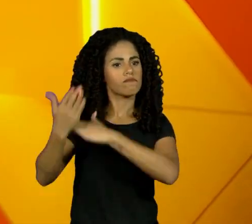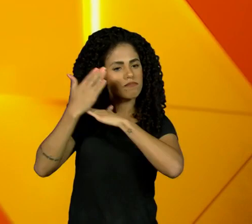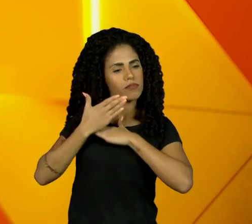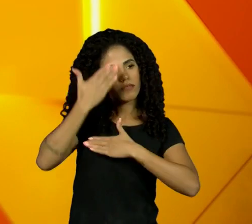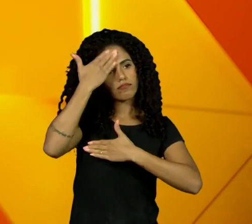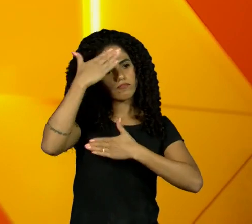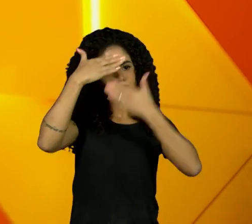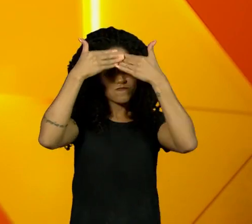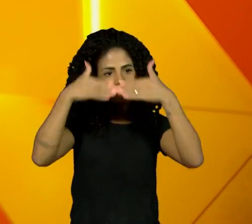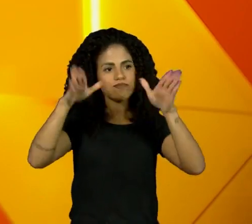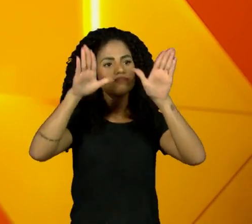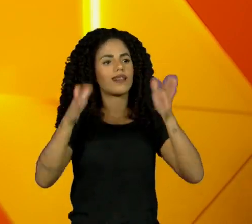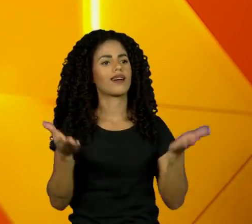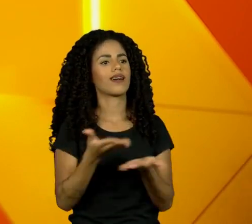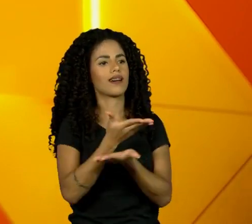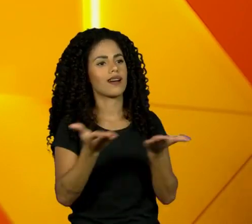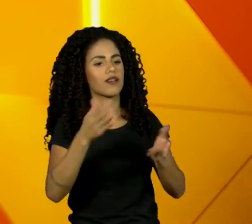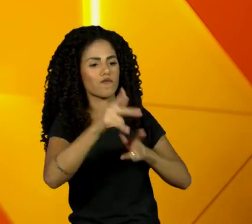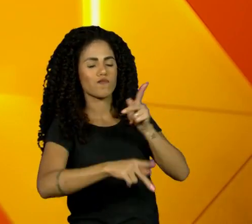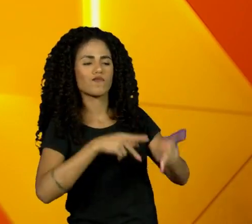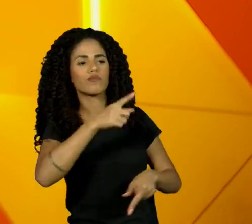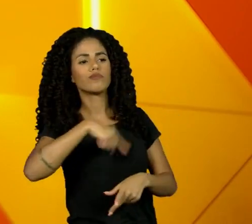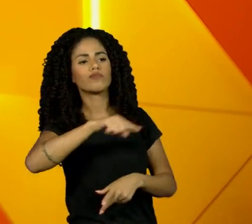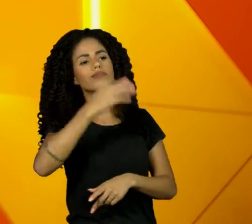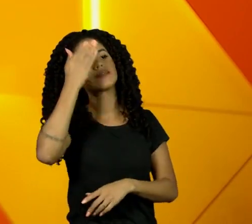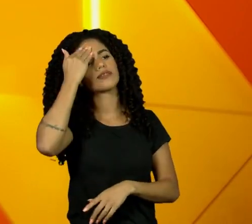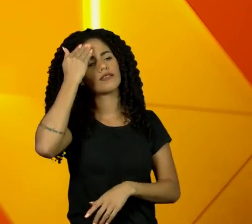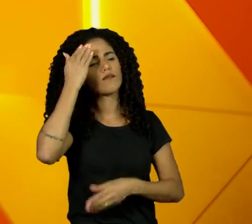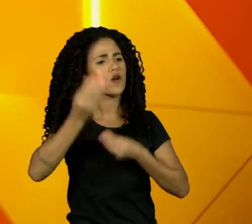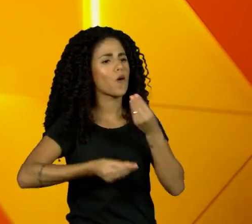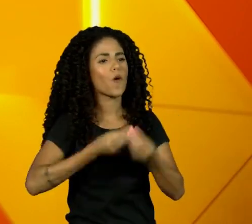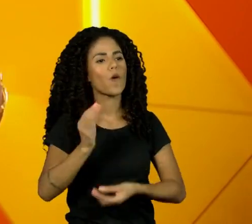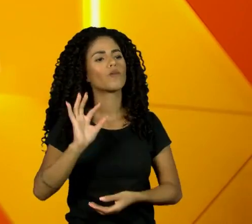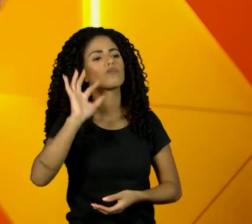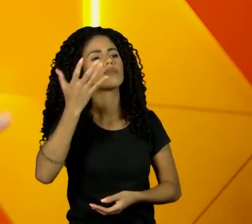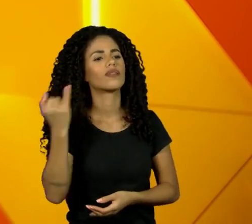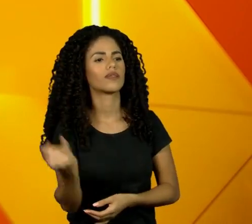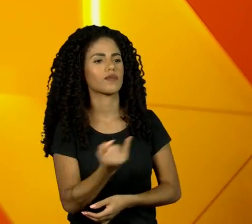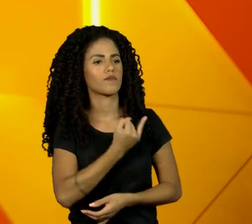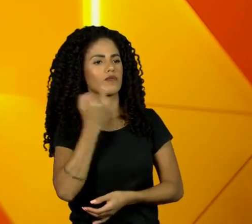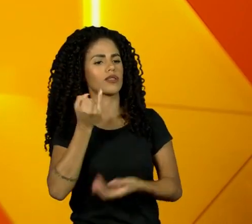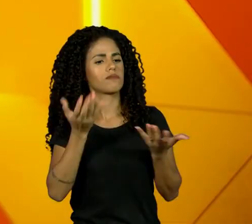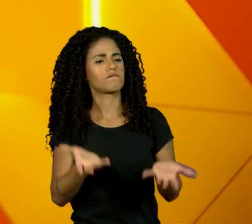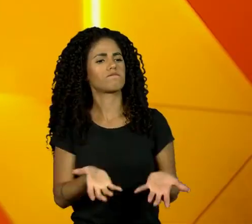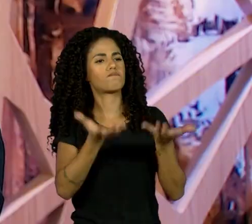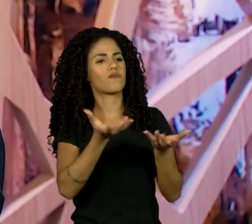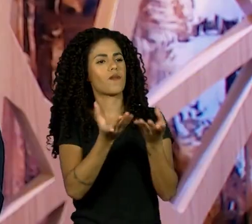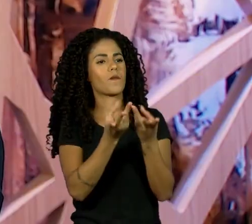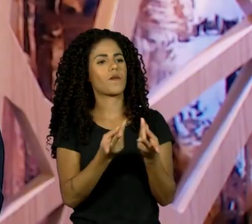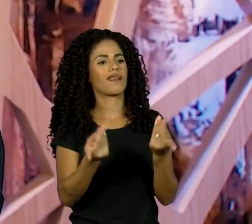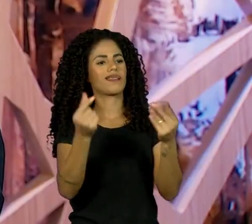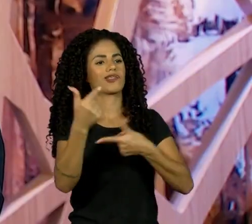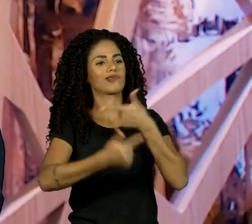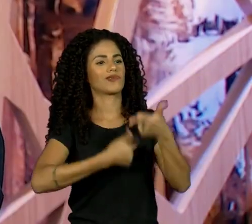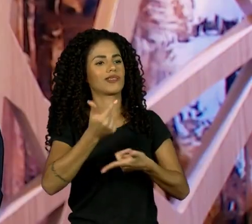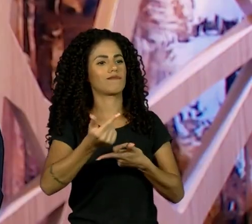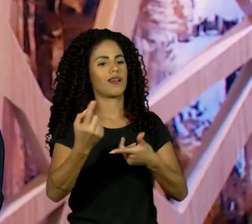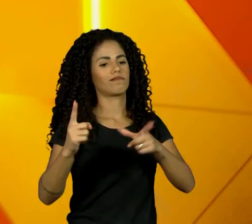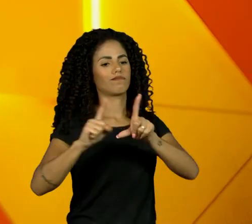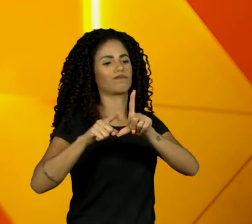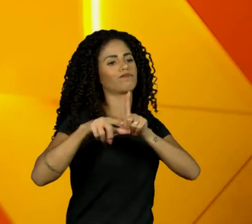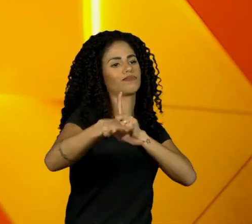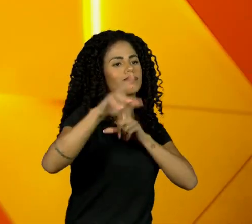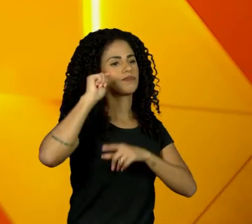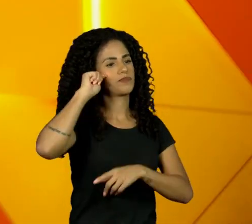a trazer para o nosso público a importância de reconhecer o papel, a potência, a qualidade do trabalho dos